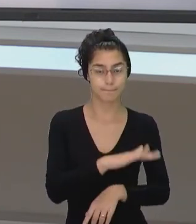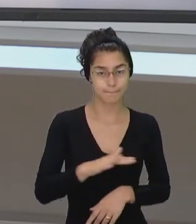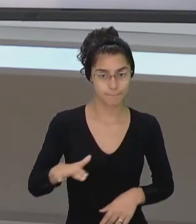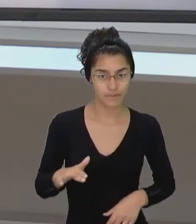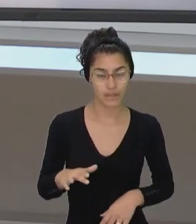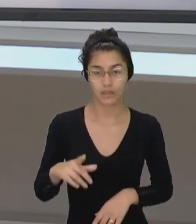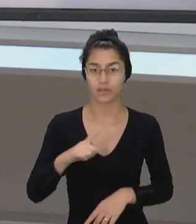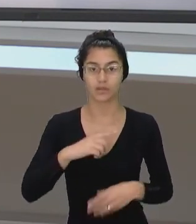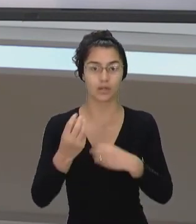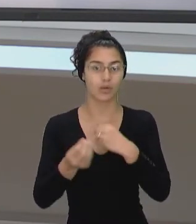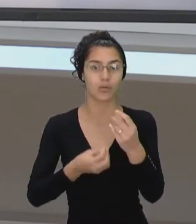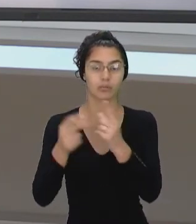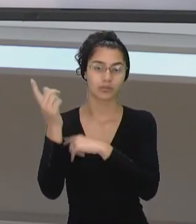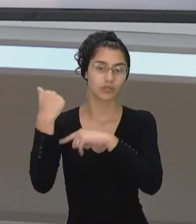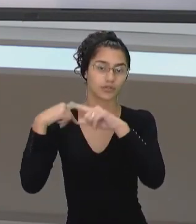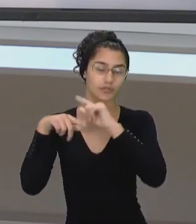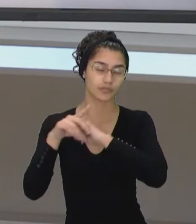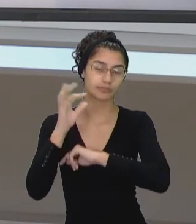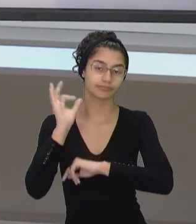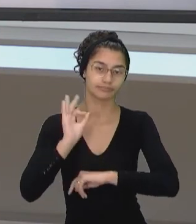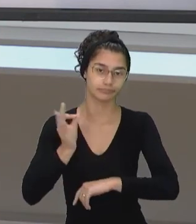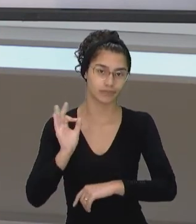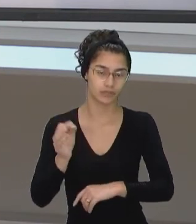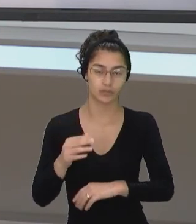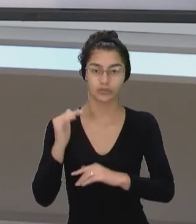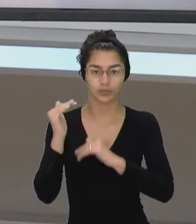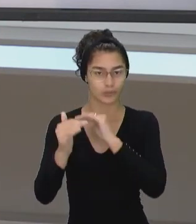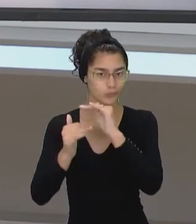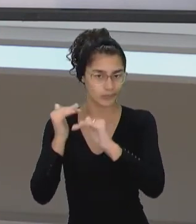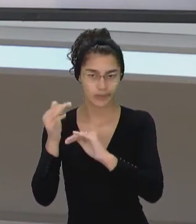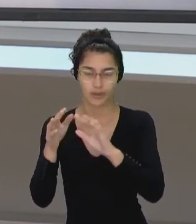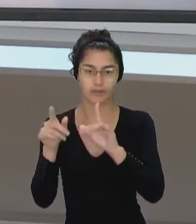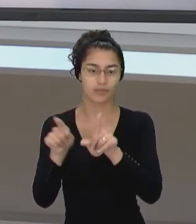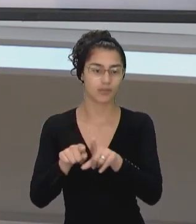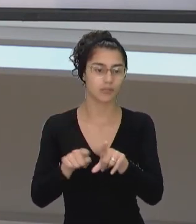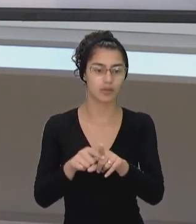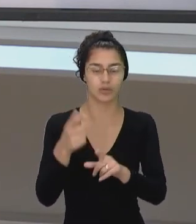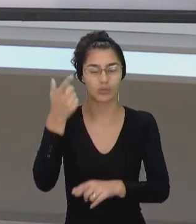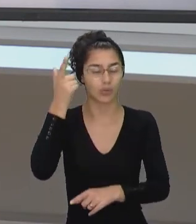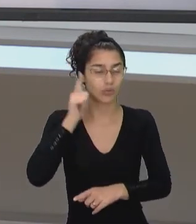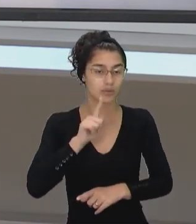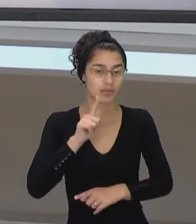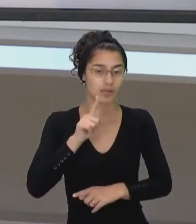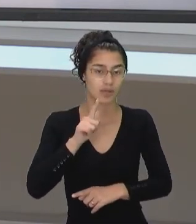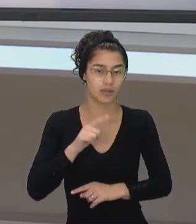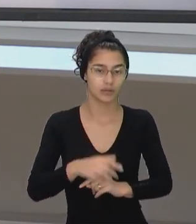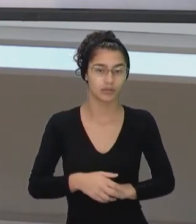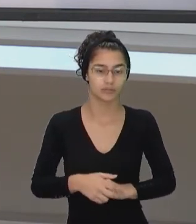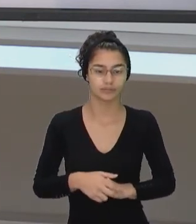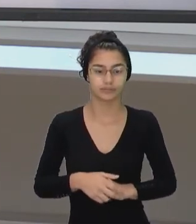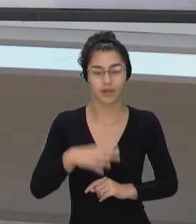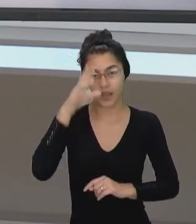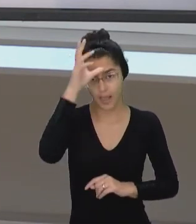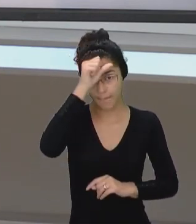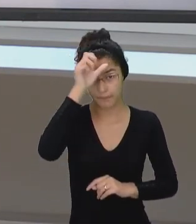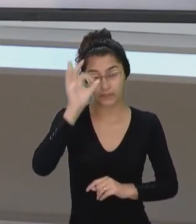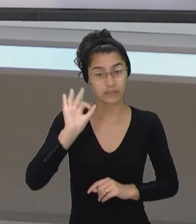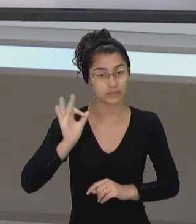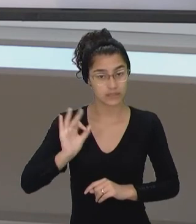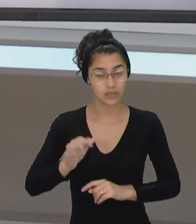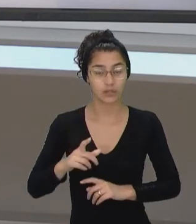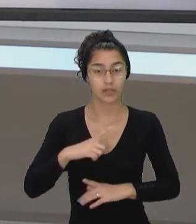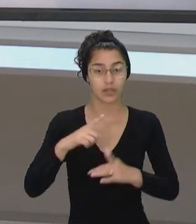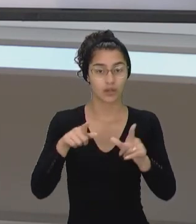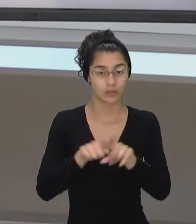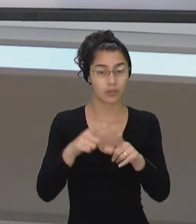crianças não conseguem se desenvolver direito, não crescem direito, não conseguem também aí, olha, aprender direito, afetam